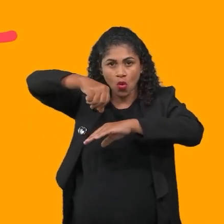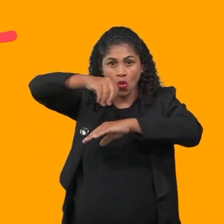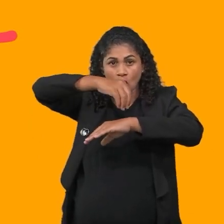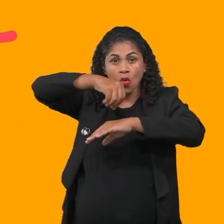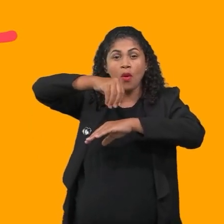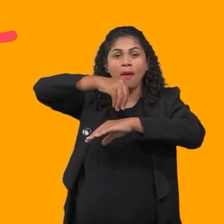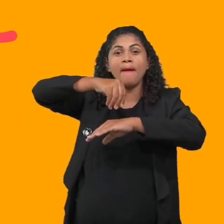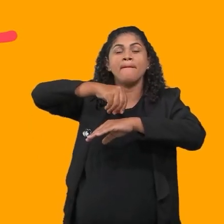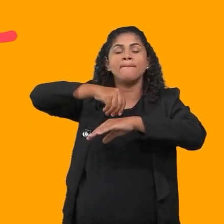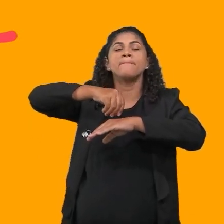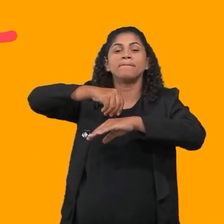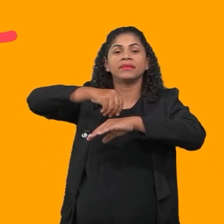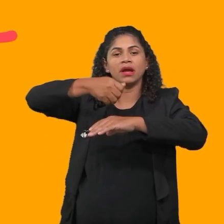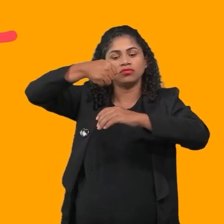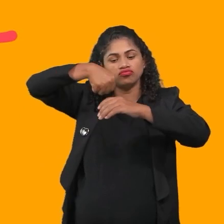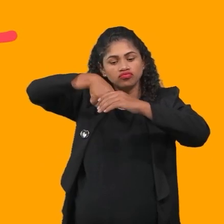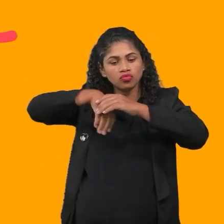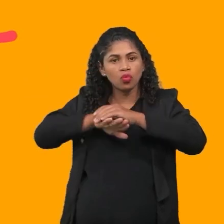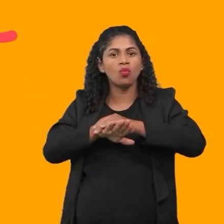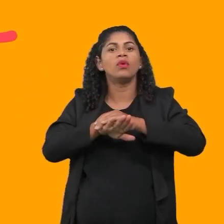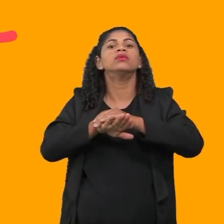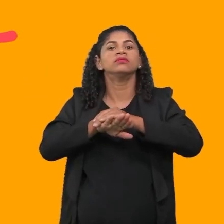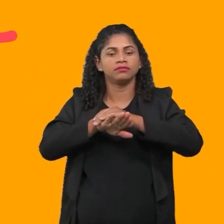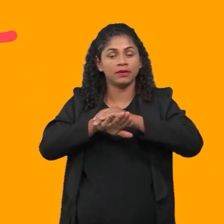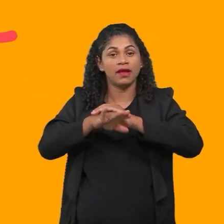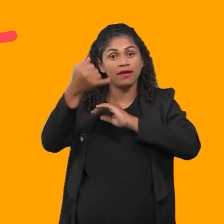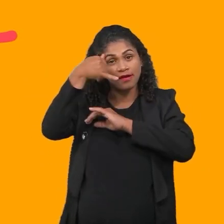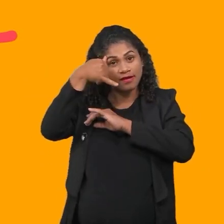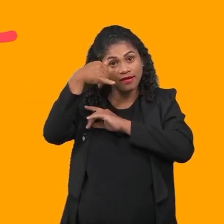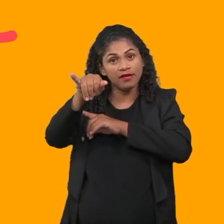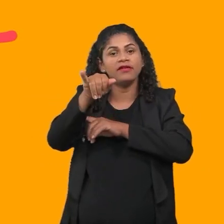ela por mais tempo e também evitar ali a proliferação de